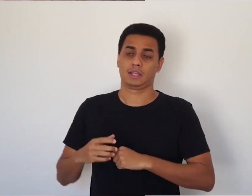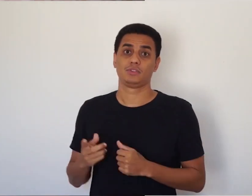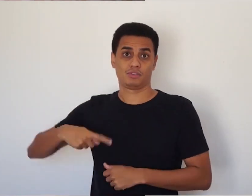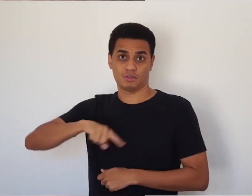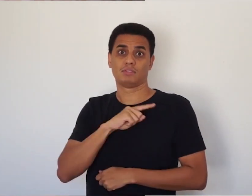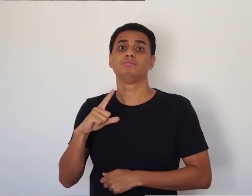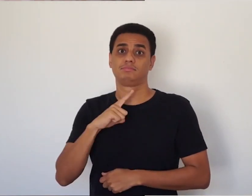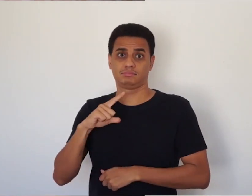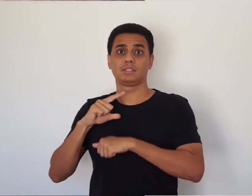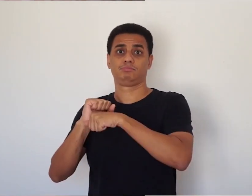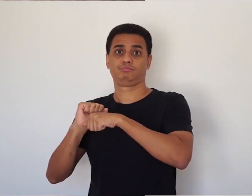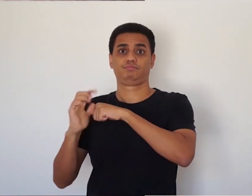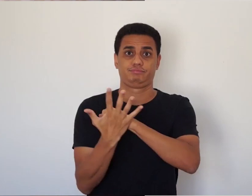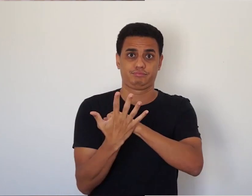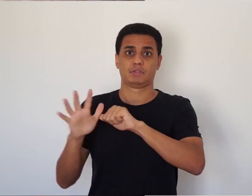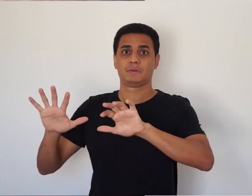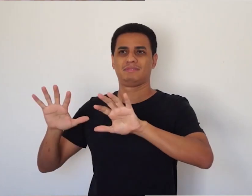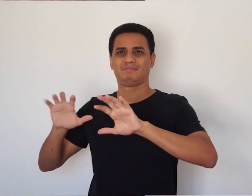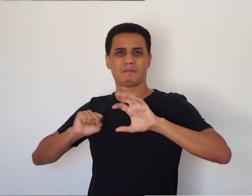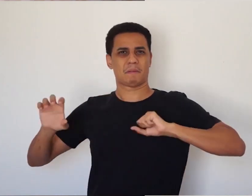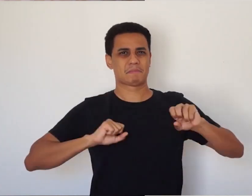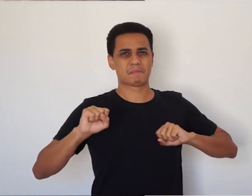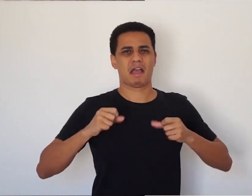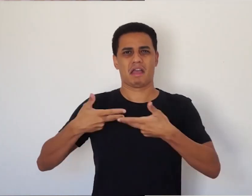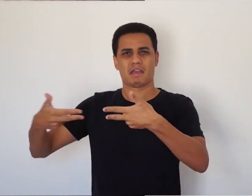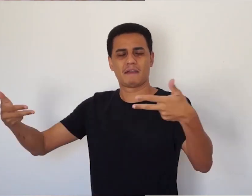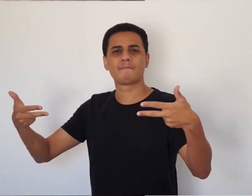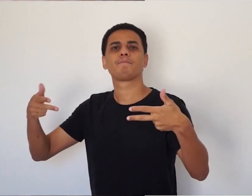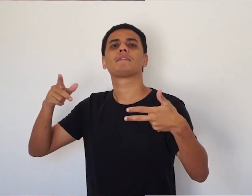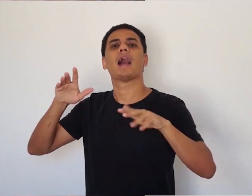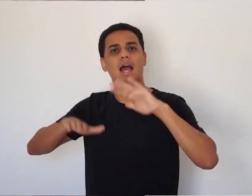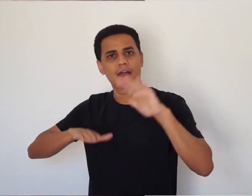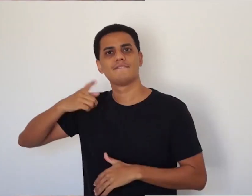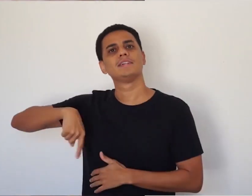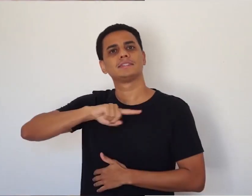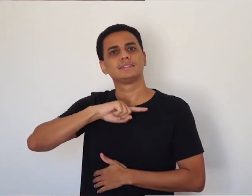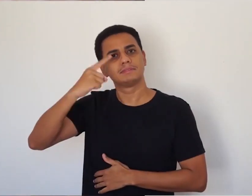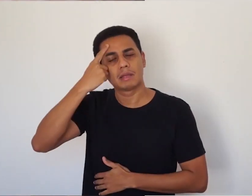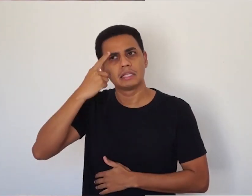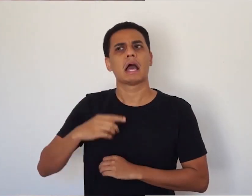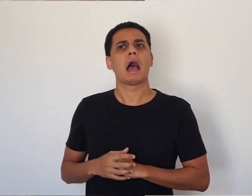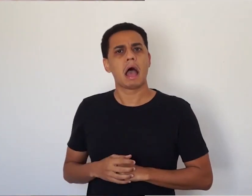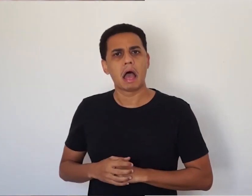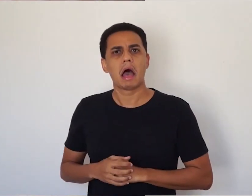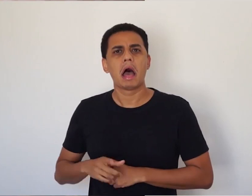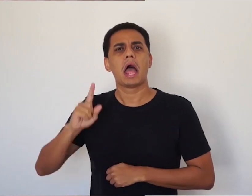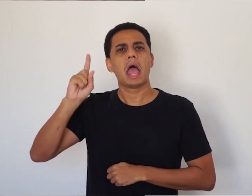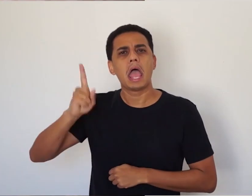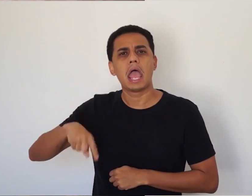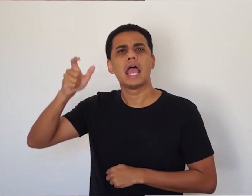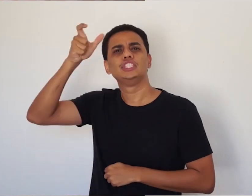sobre essa peste que estamos vivendo, essa pandemia que estamos passando. É muito natural que eu e você possamos